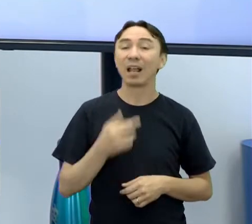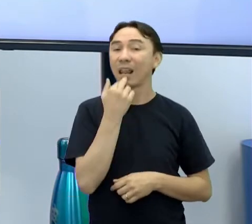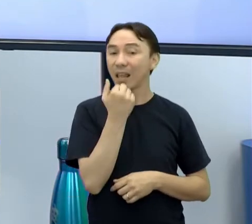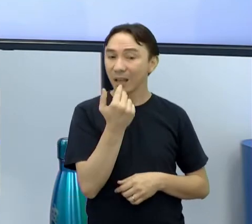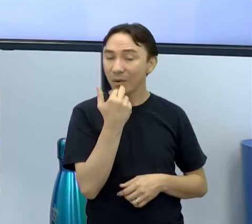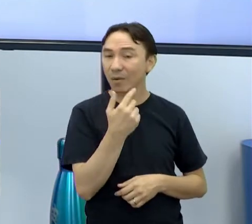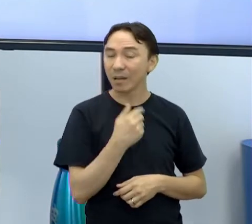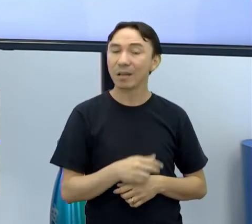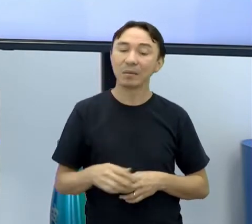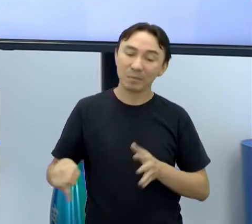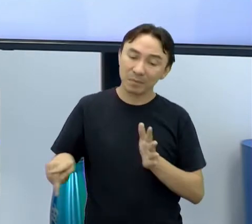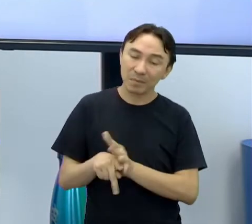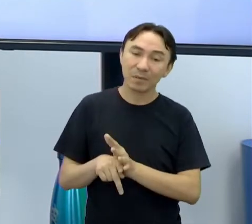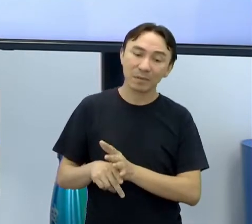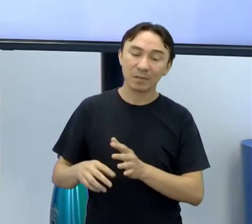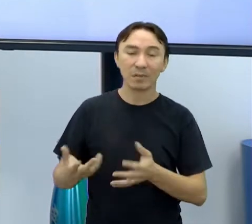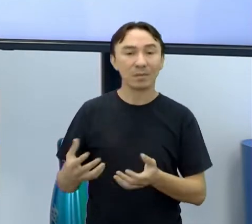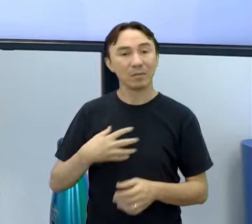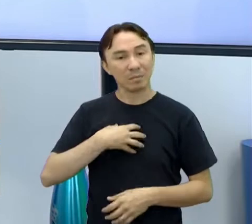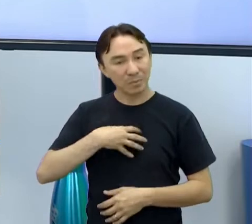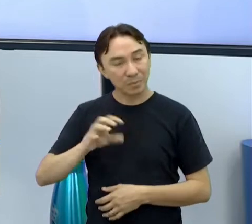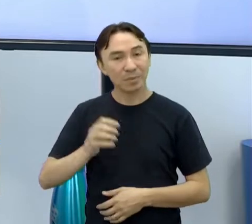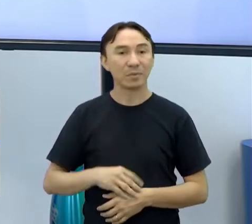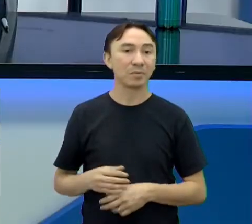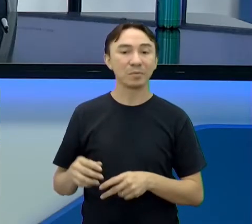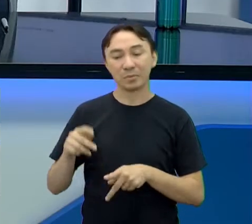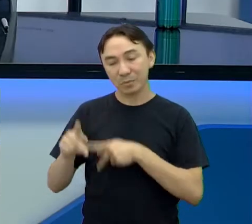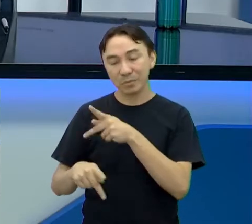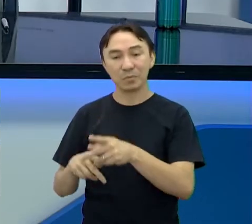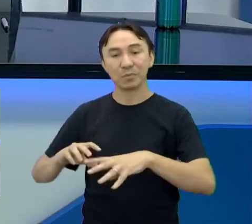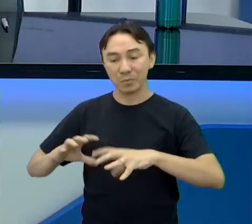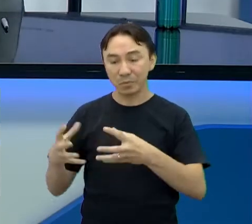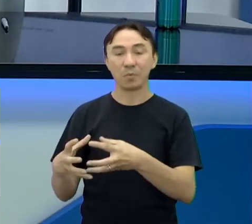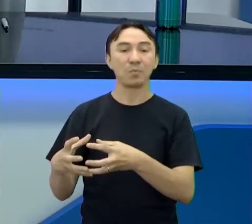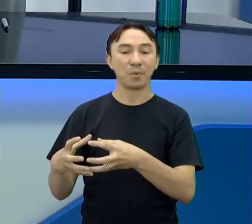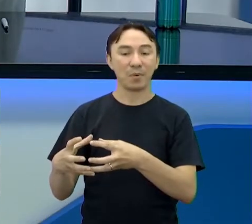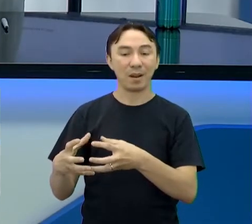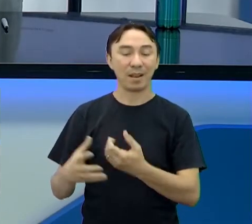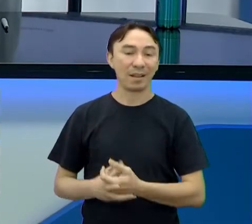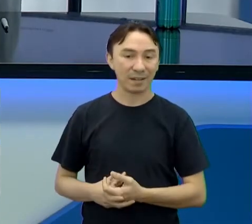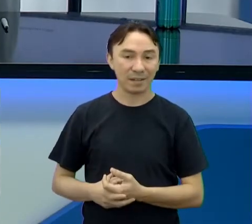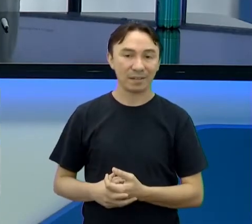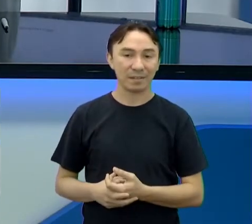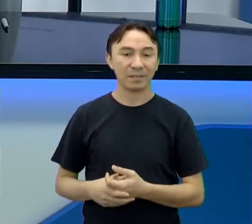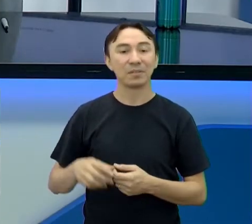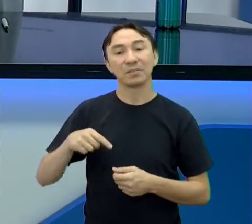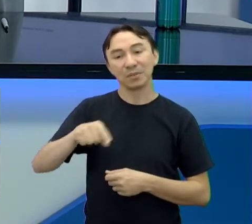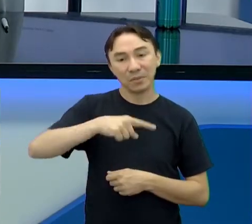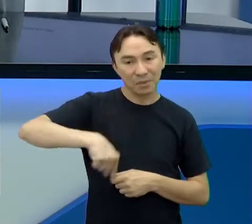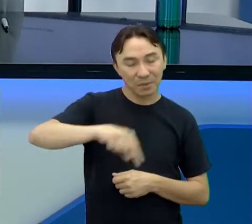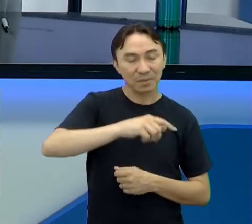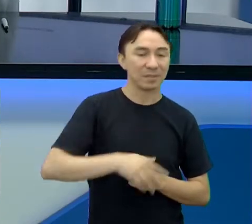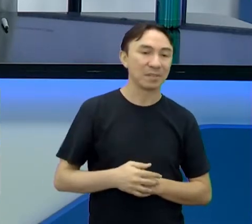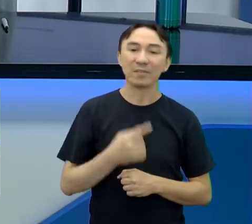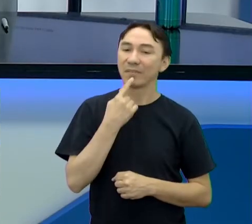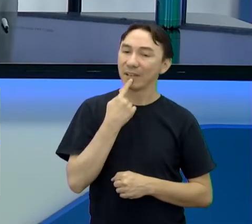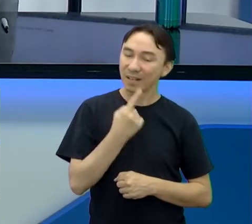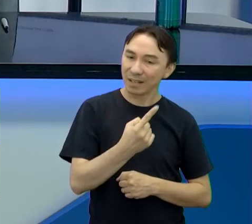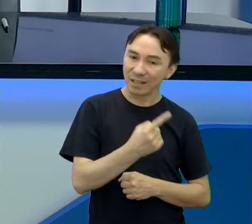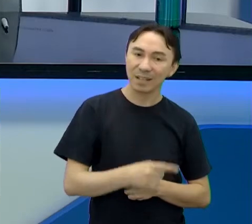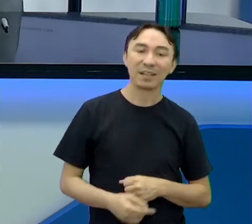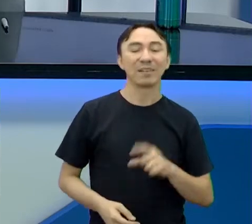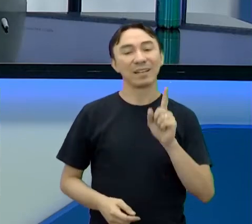grupo. Então, e de novo, que eu também sempre reforço aqui para eles, nós não estamos falando que não é para utilizar a